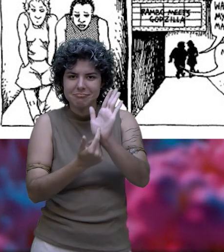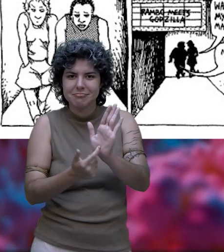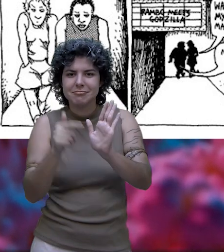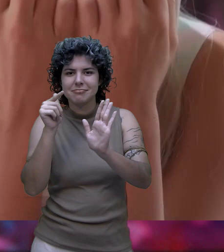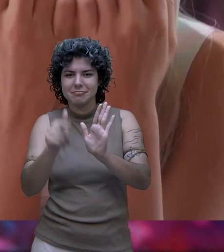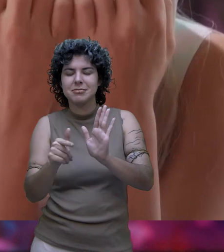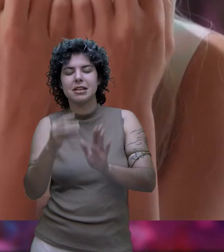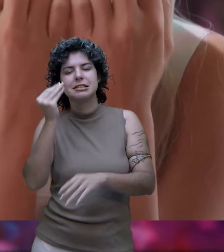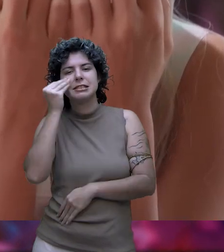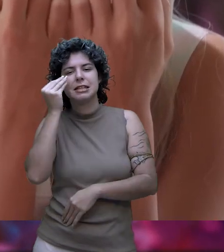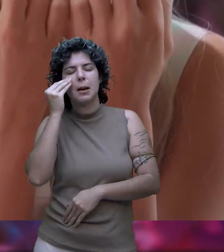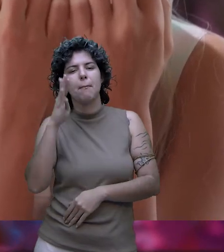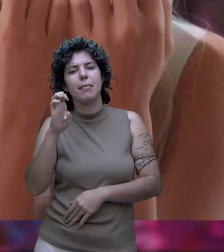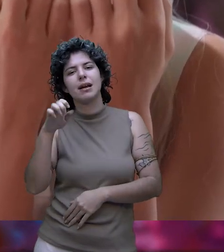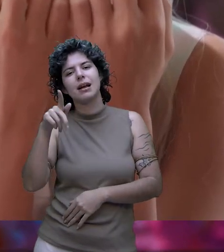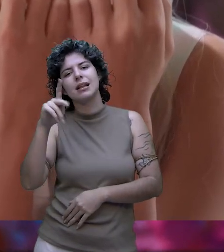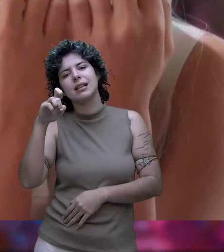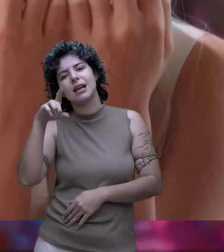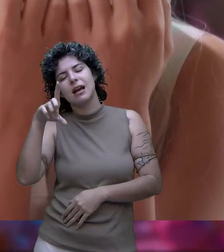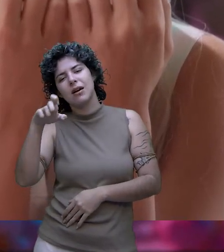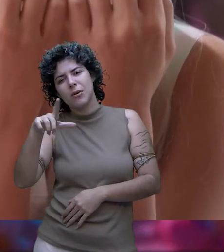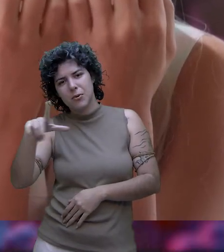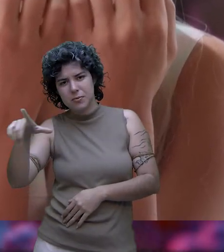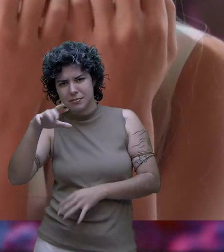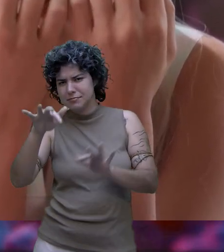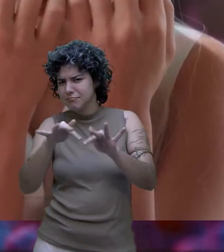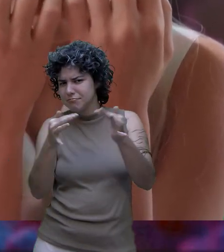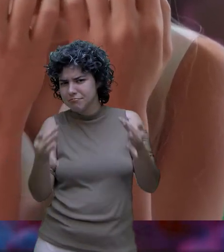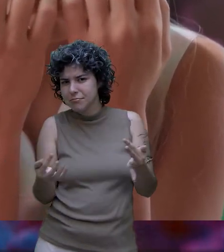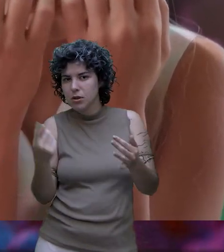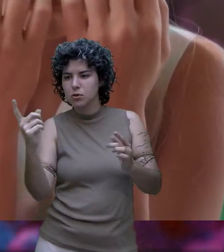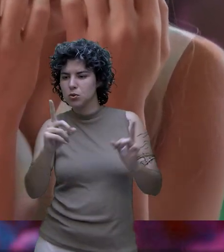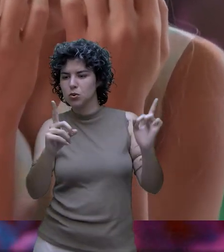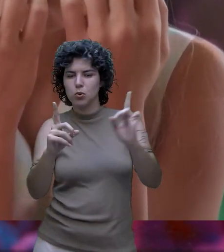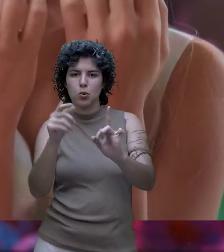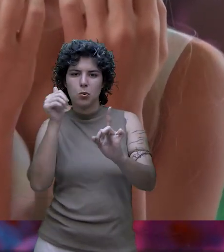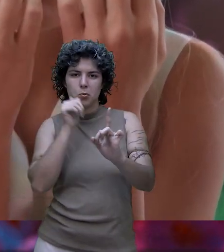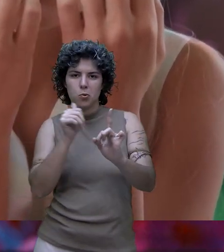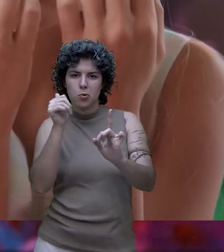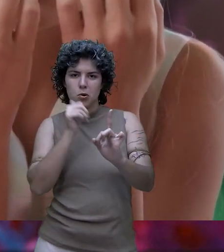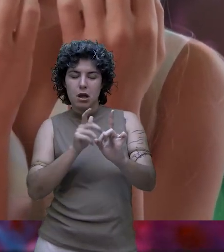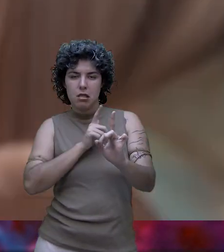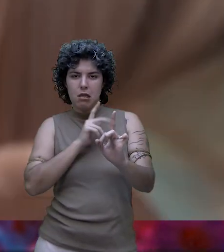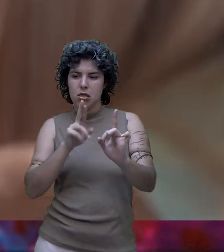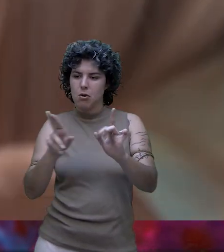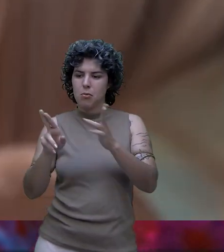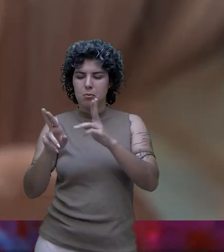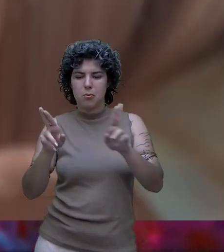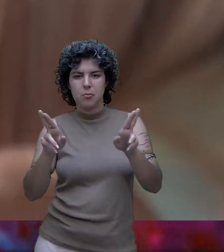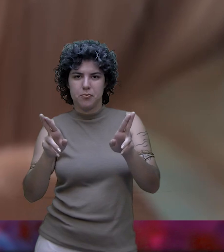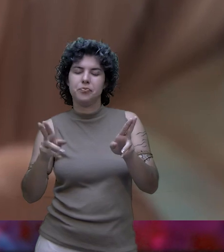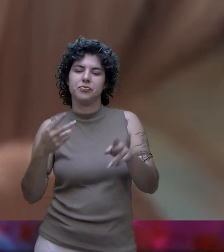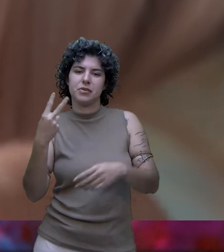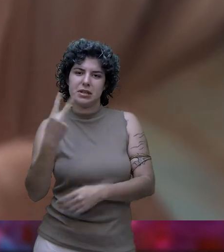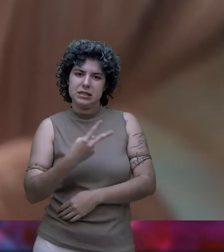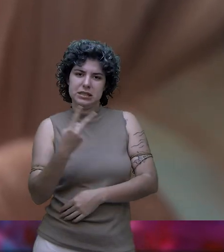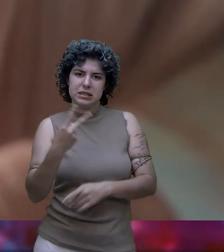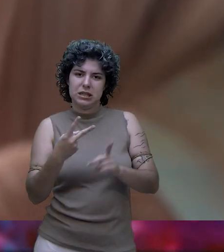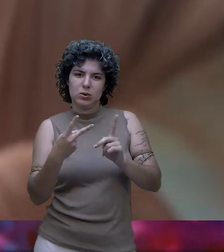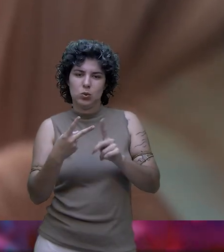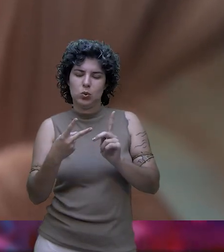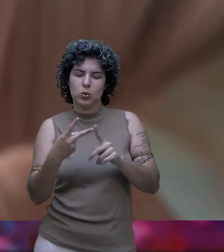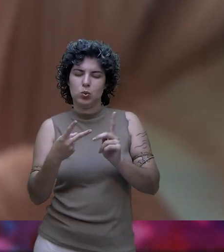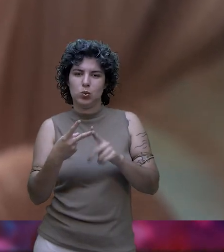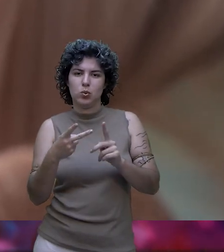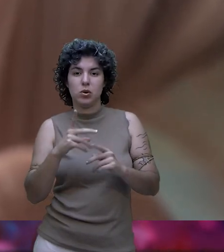é simples. Primeiro, ter pelo menos duas personagens mulheres com nome. Segundo, elas conversam por mais